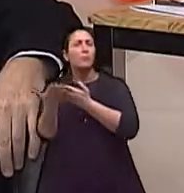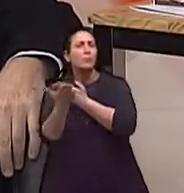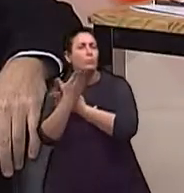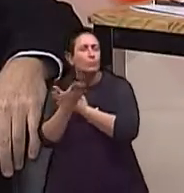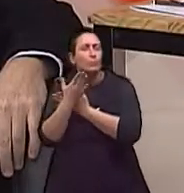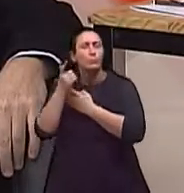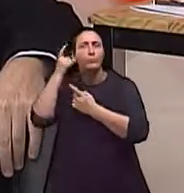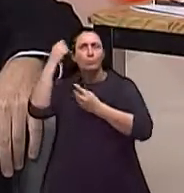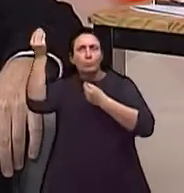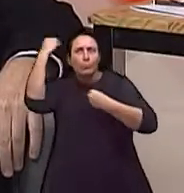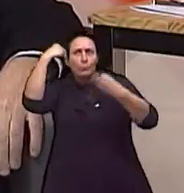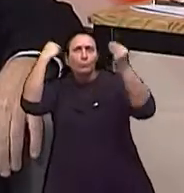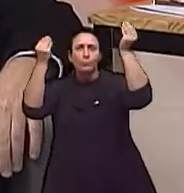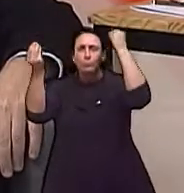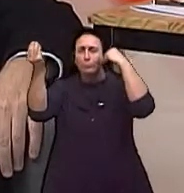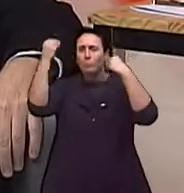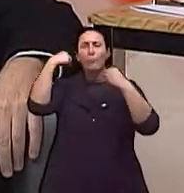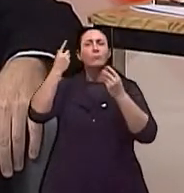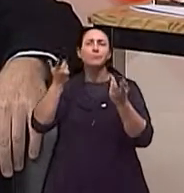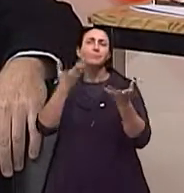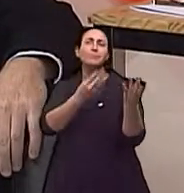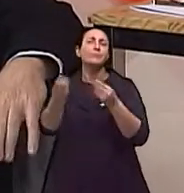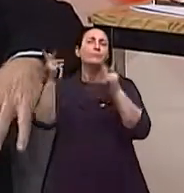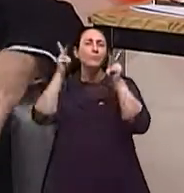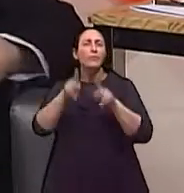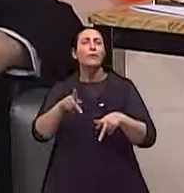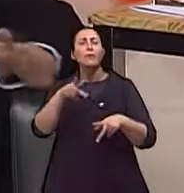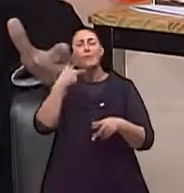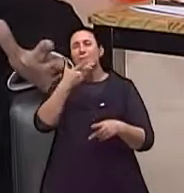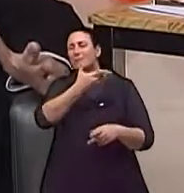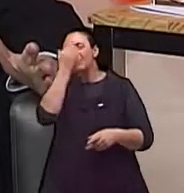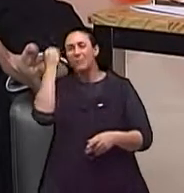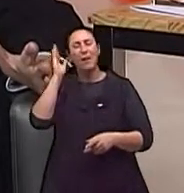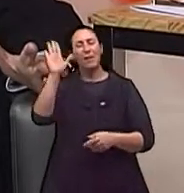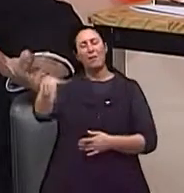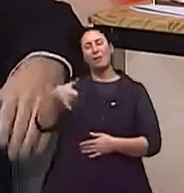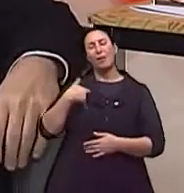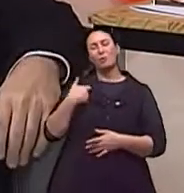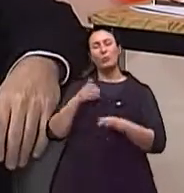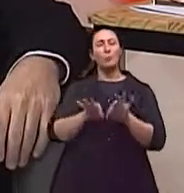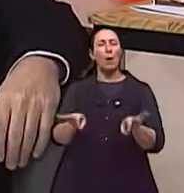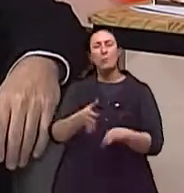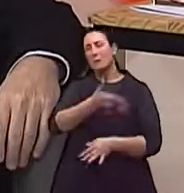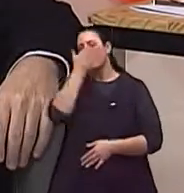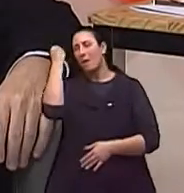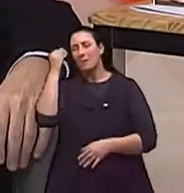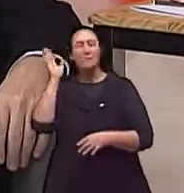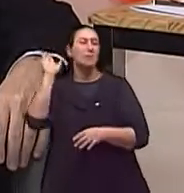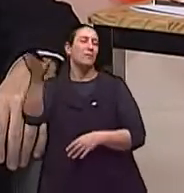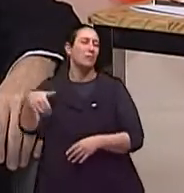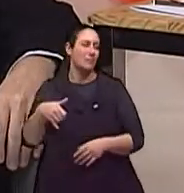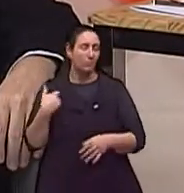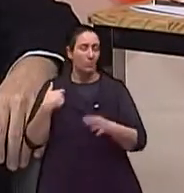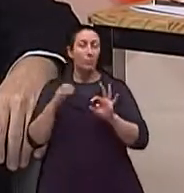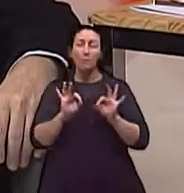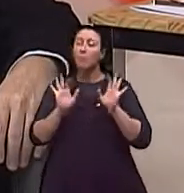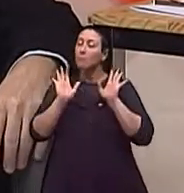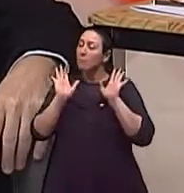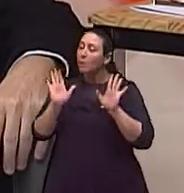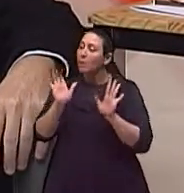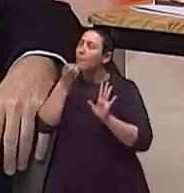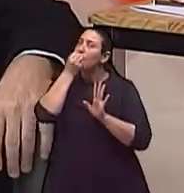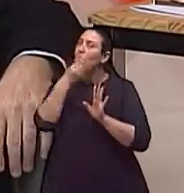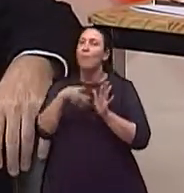progressivas esquecimentos não devem ser consideradas Ah isso é normal da idade não vamos fazer uma avaliação Vamos fazer